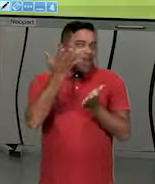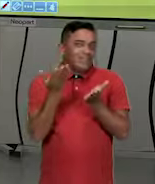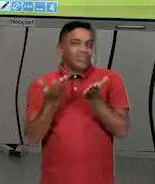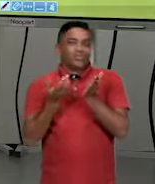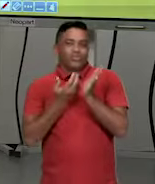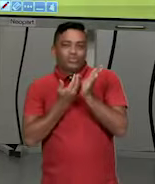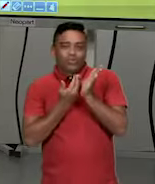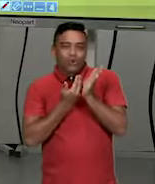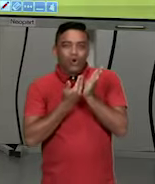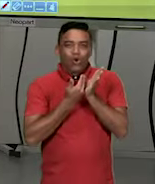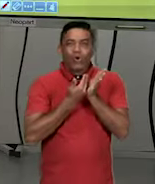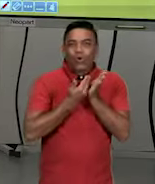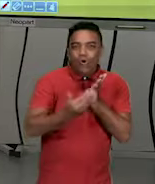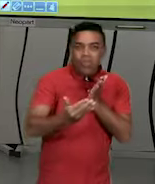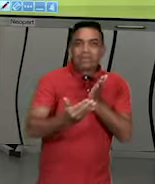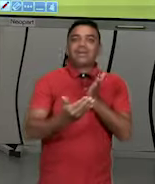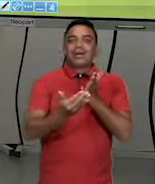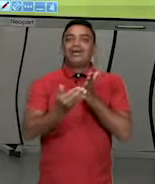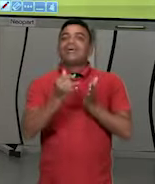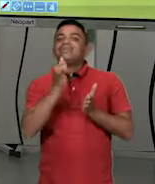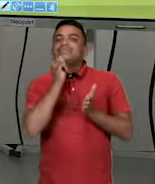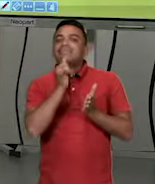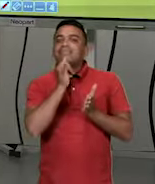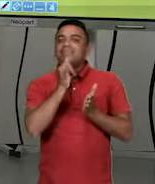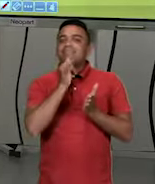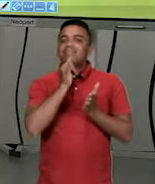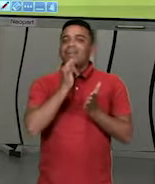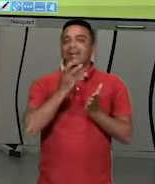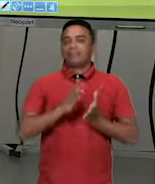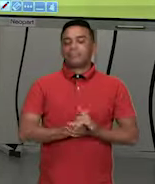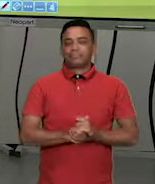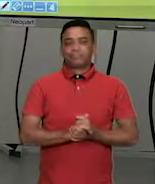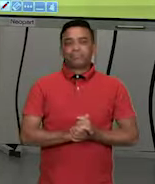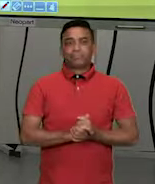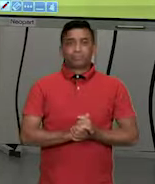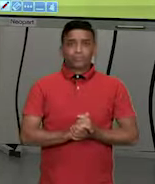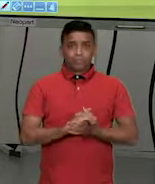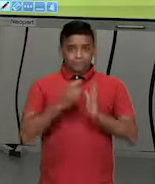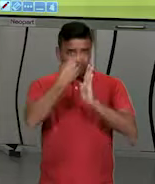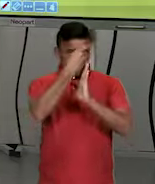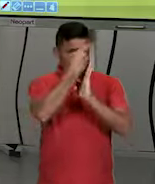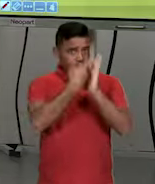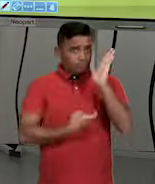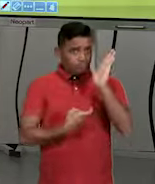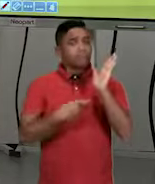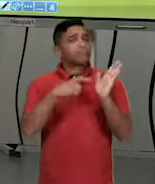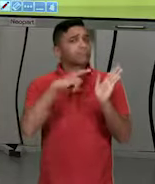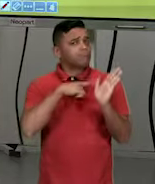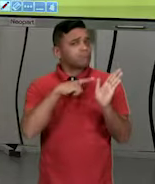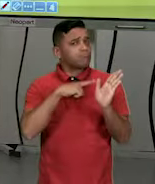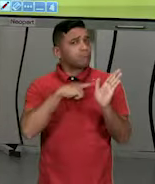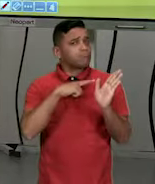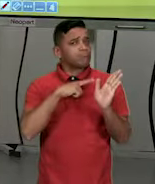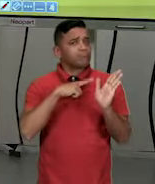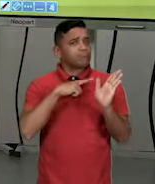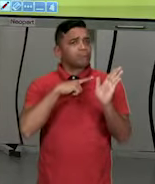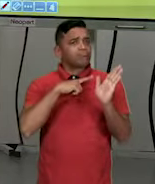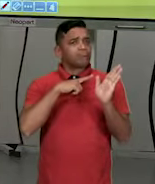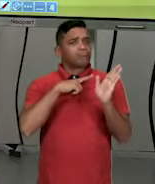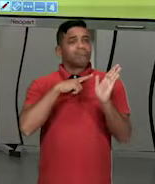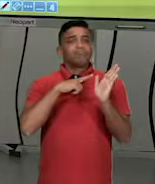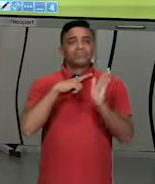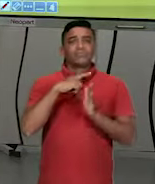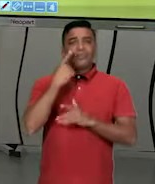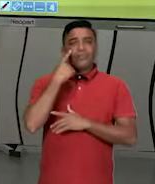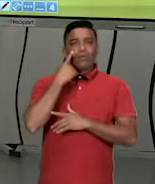uma exemplificação. Aqui, então, neste texto, eu tenho o